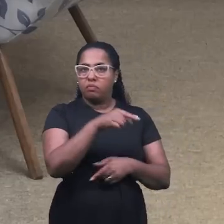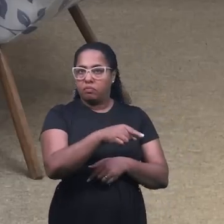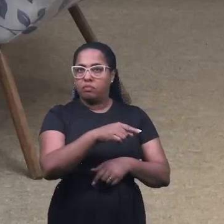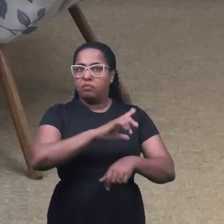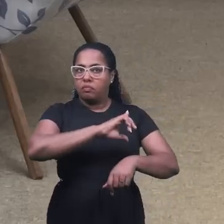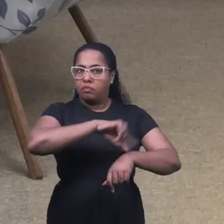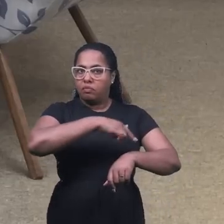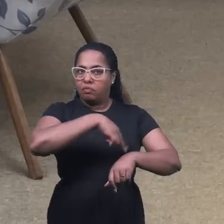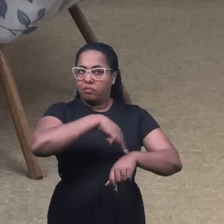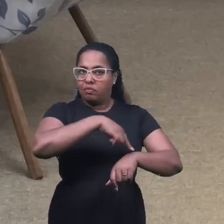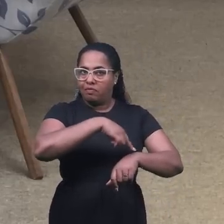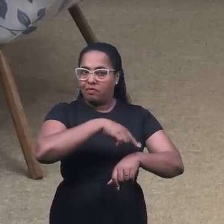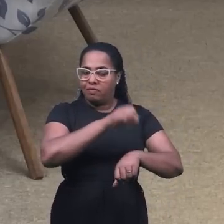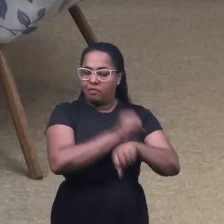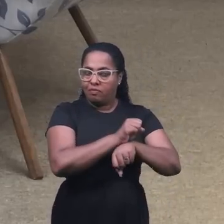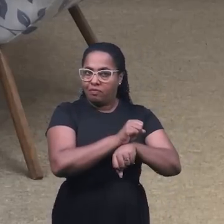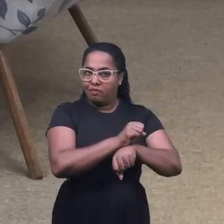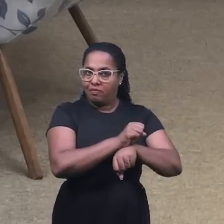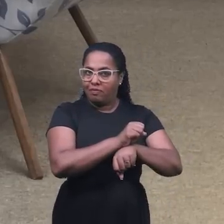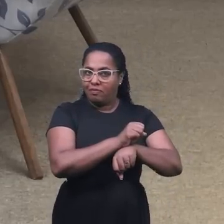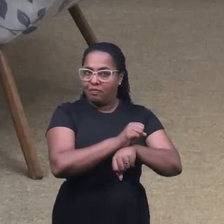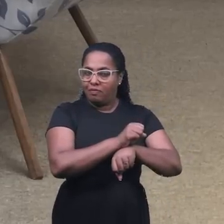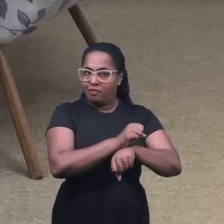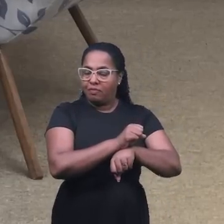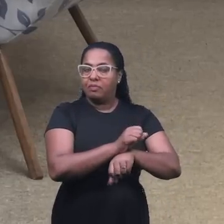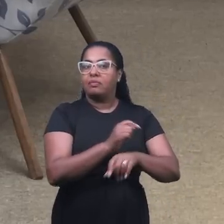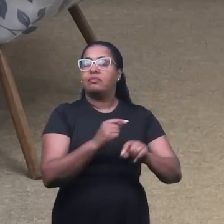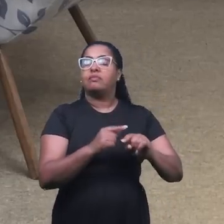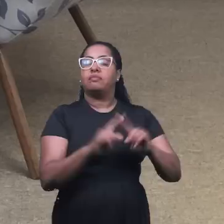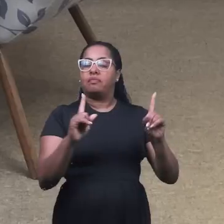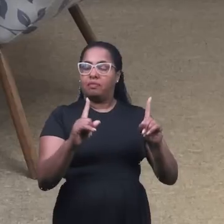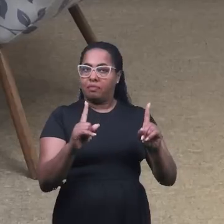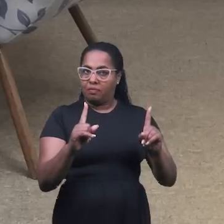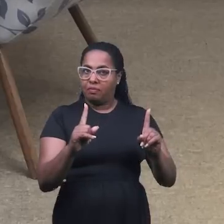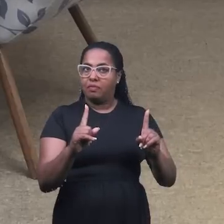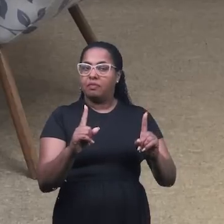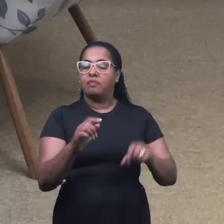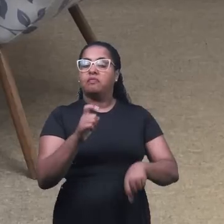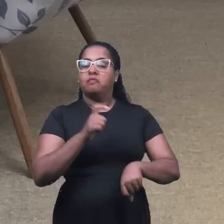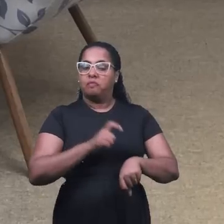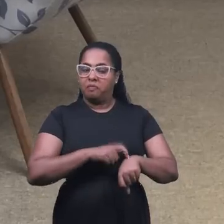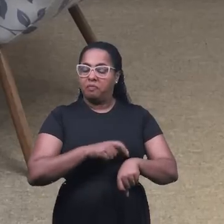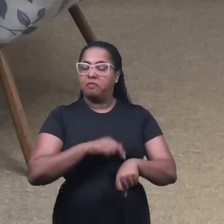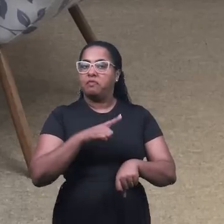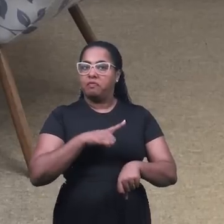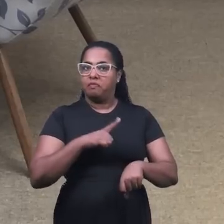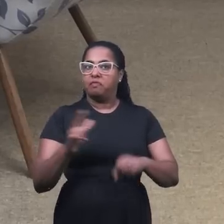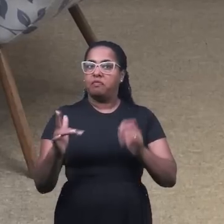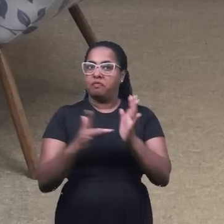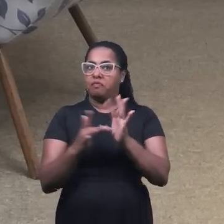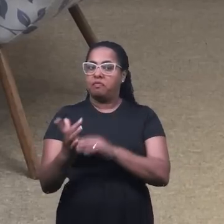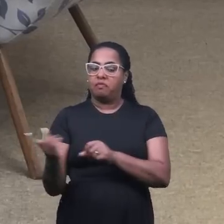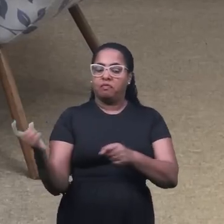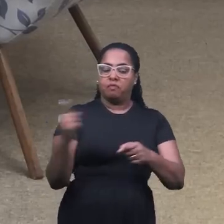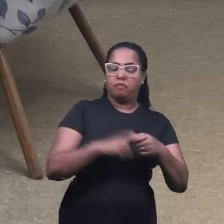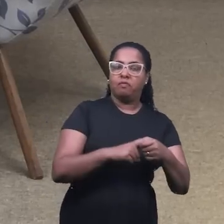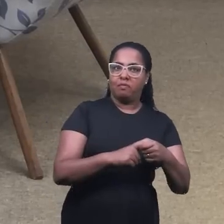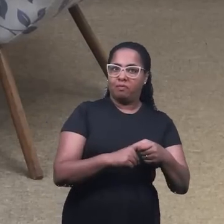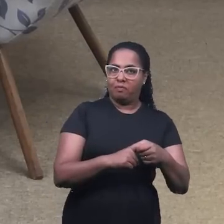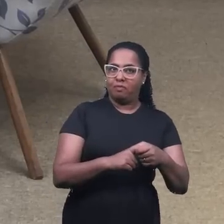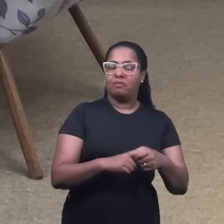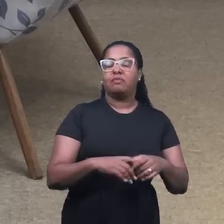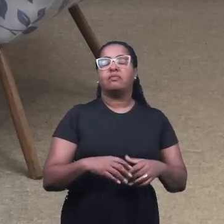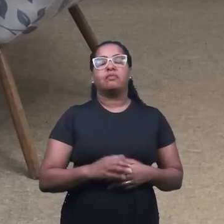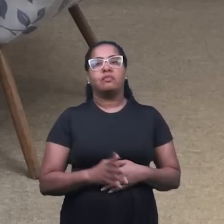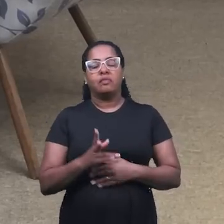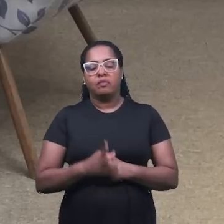profético para Israel está paralisado momentaneamente, não é? Mas haverá um momento em que o Senhor volta a tratar com Israel. Vamos